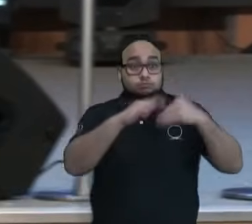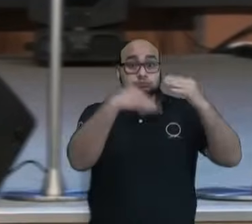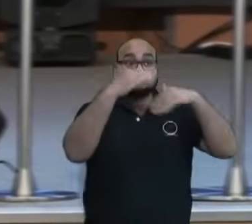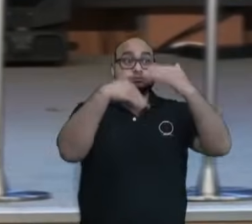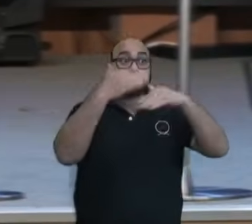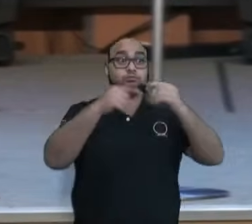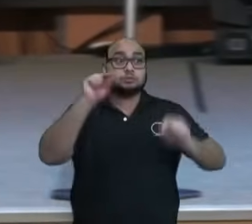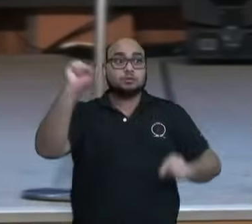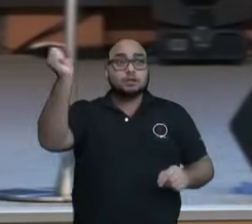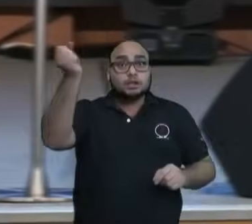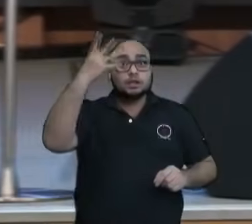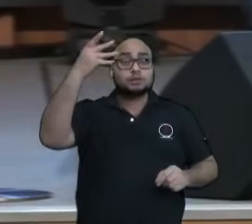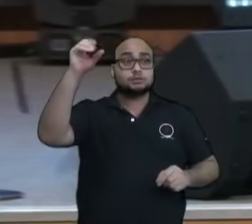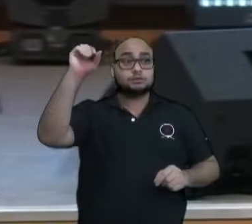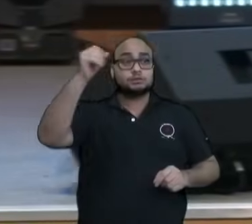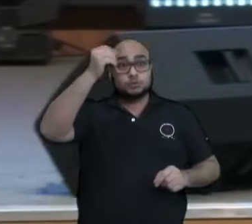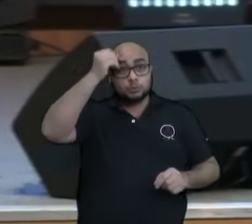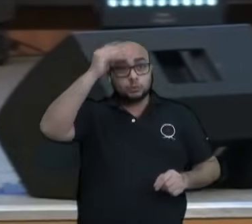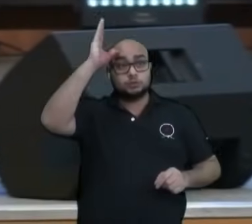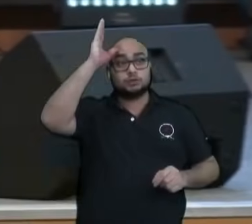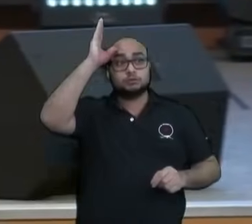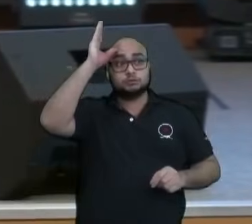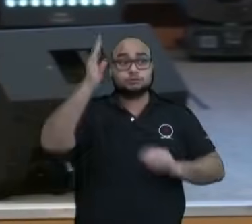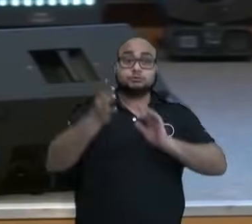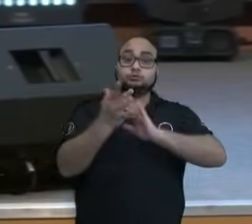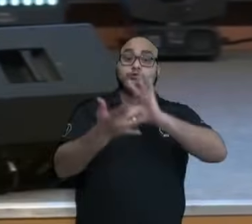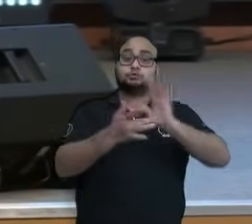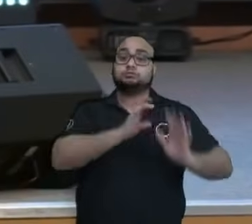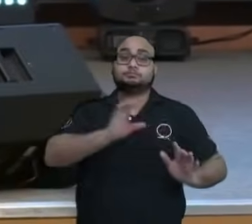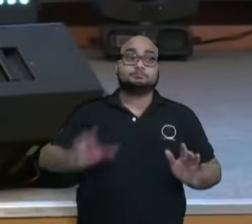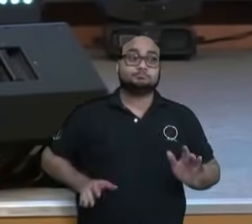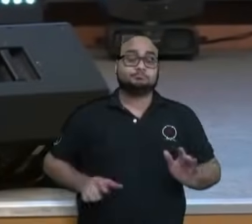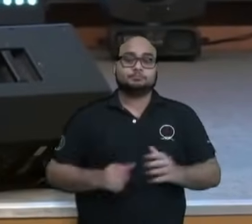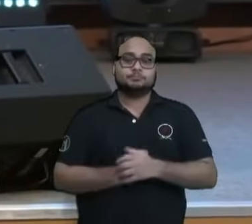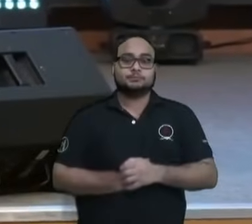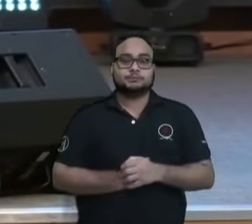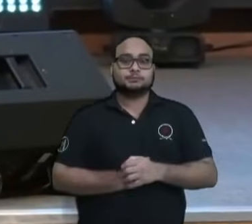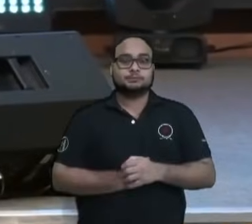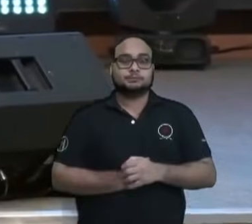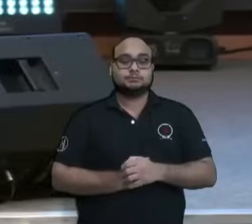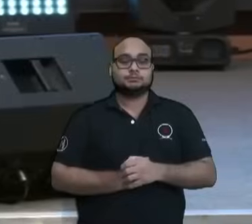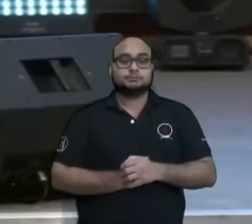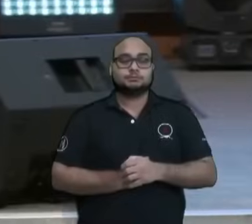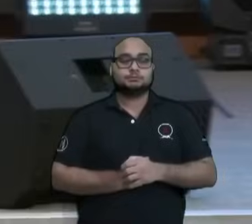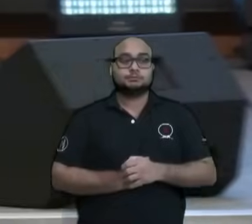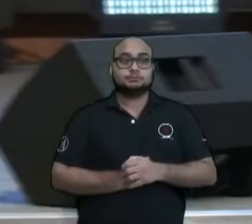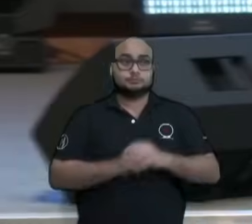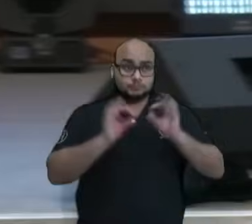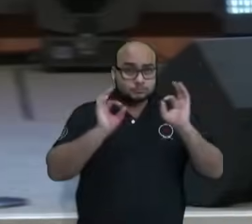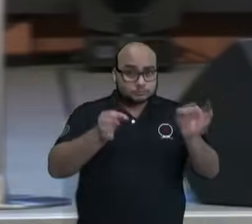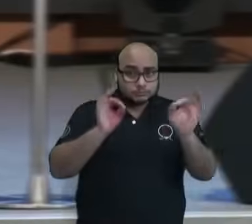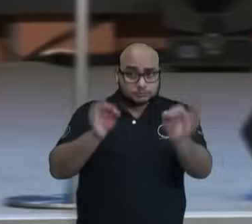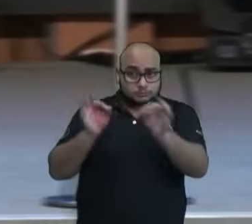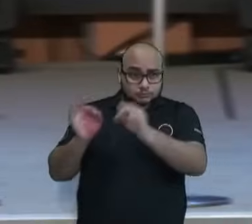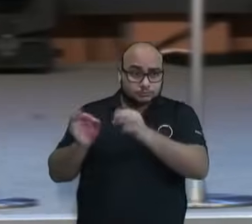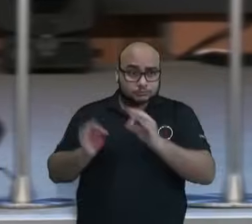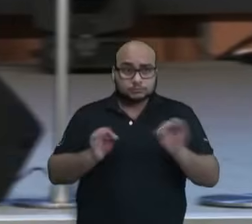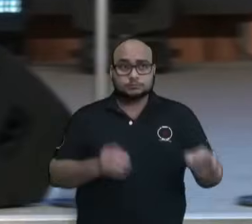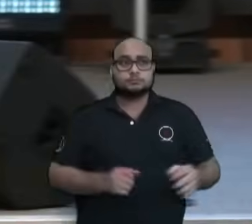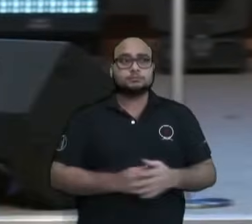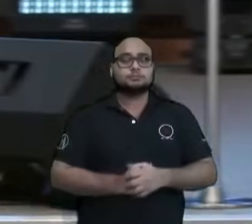vê quem achou Aí vê se é isso Hum tô certo não Dessa vez eu